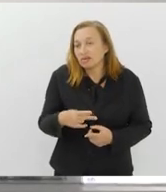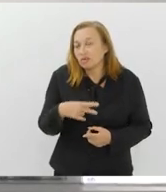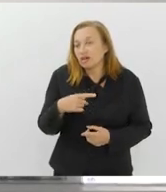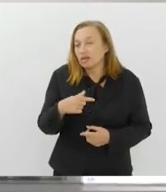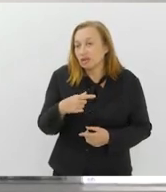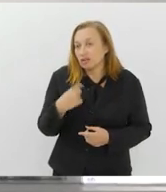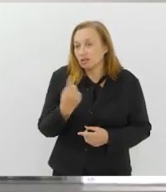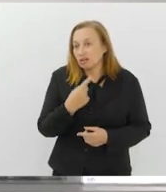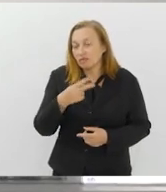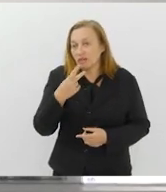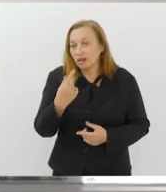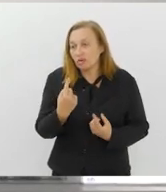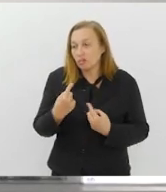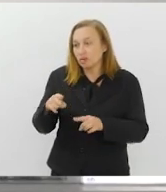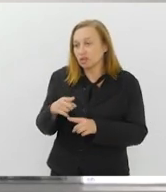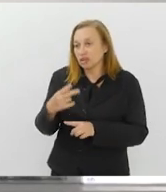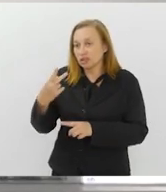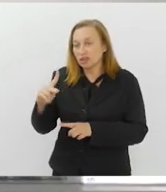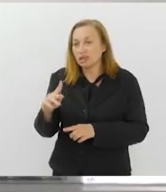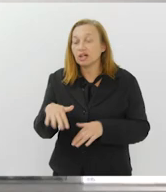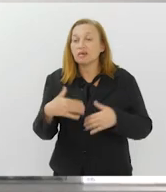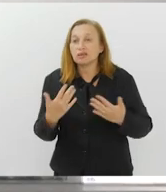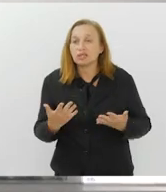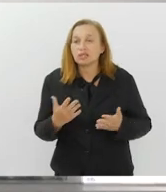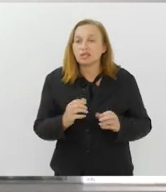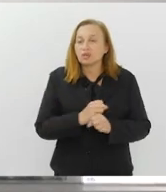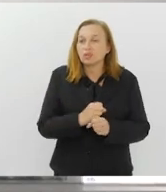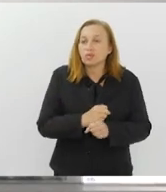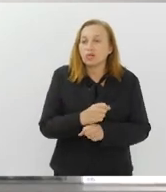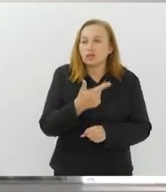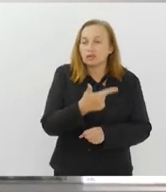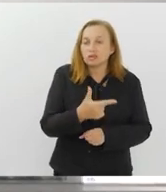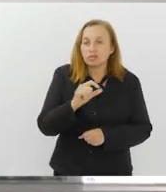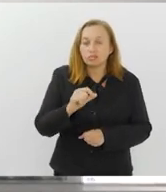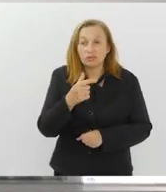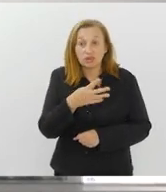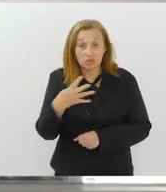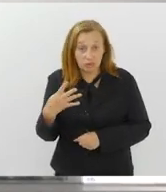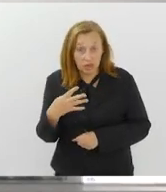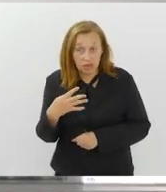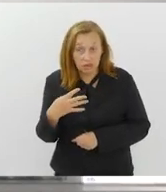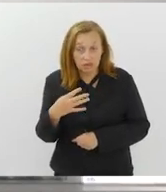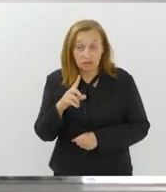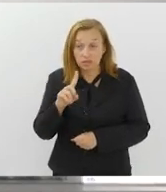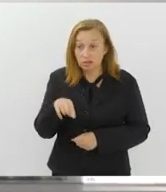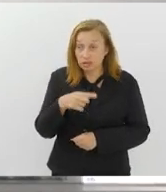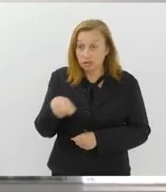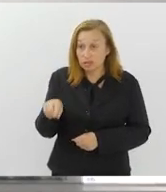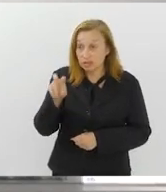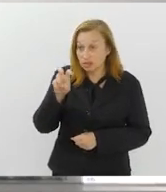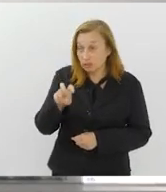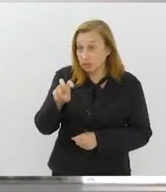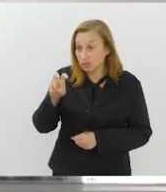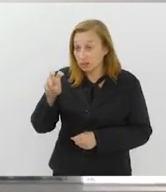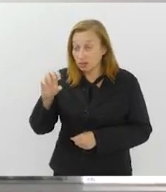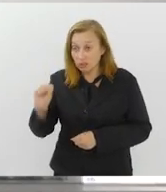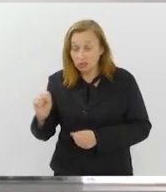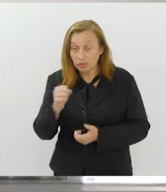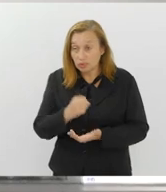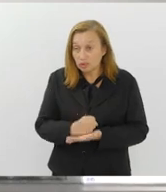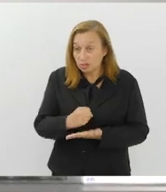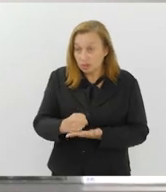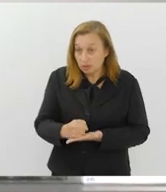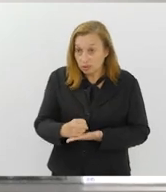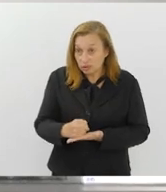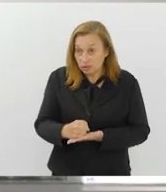deles. Aí você chega no ano de 2024... Eles cancelam 58 contratos,